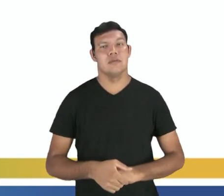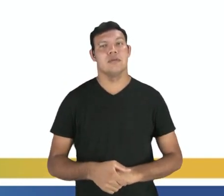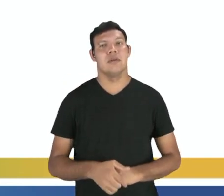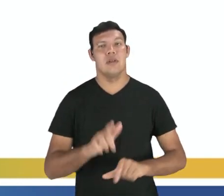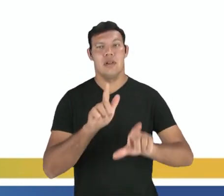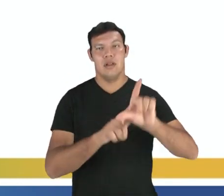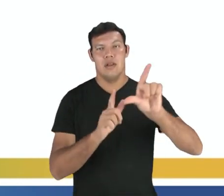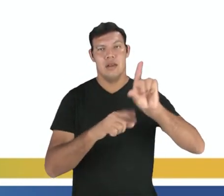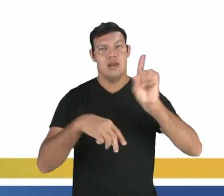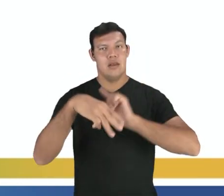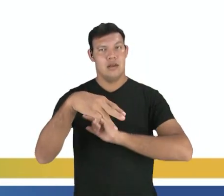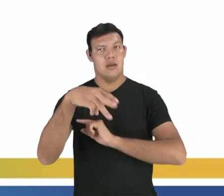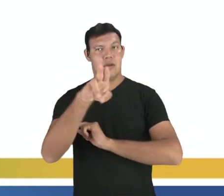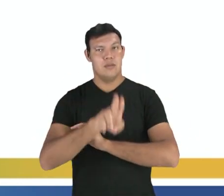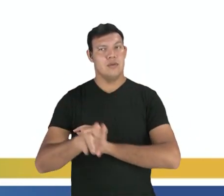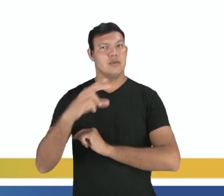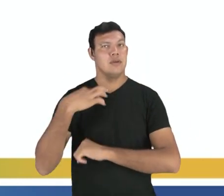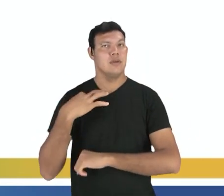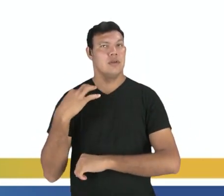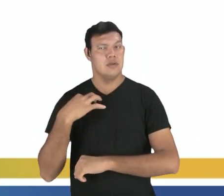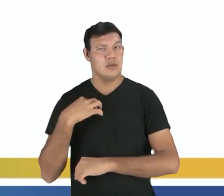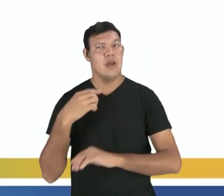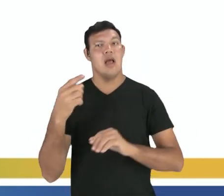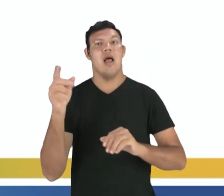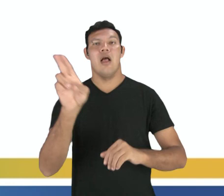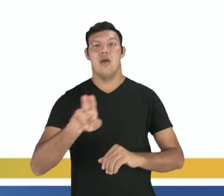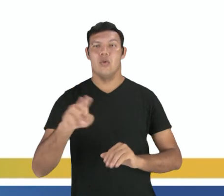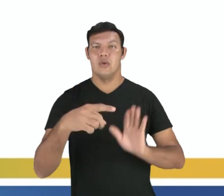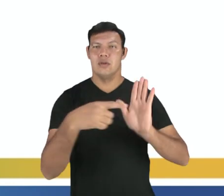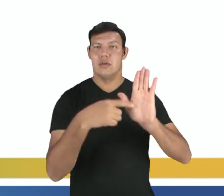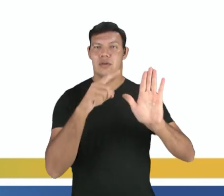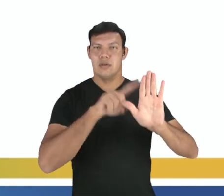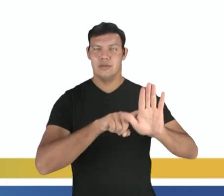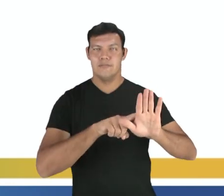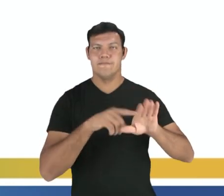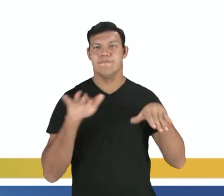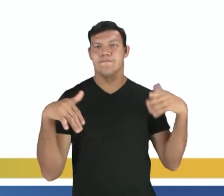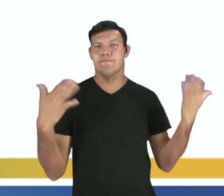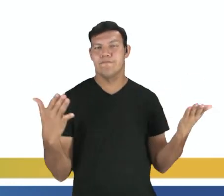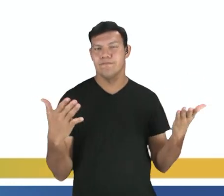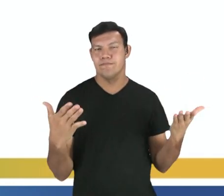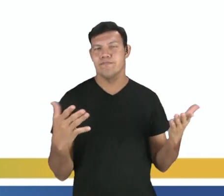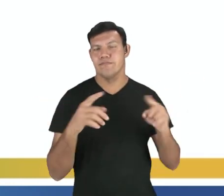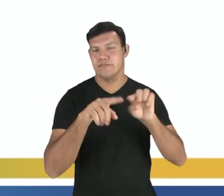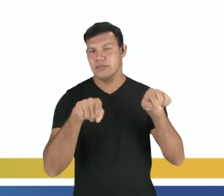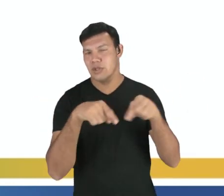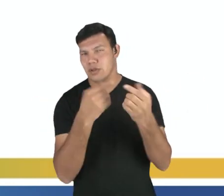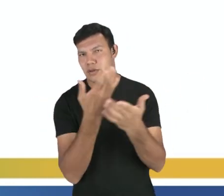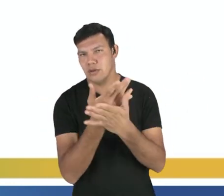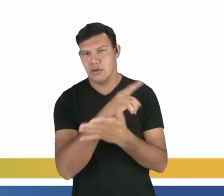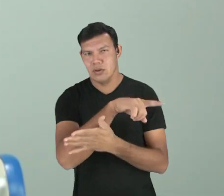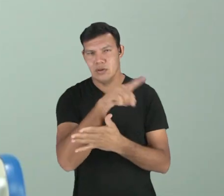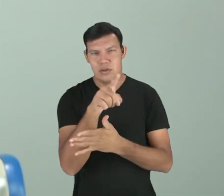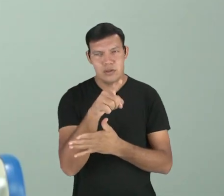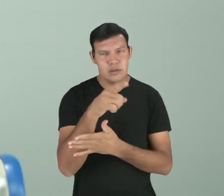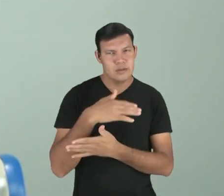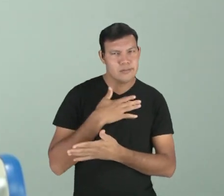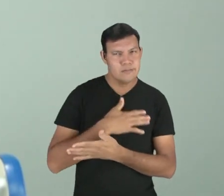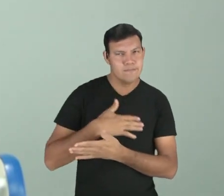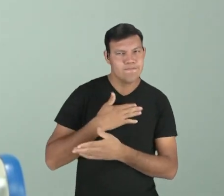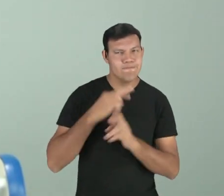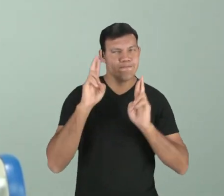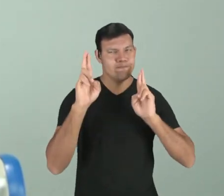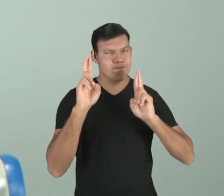está utilizando-se da metáfora. E aí, turma? Tranquilo? Vocês acham que deu